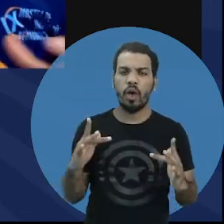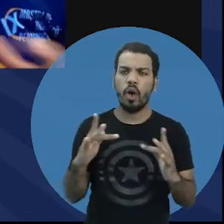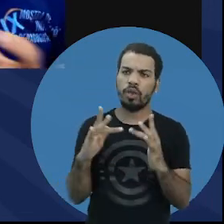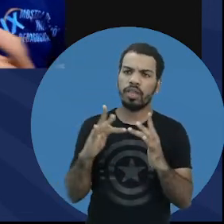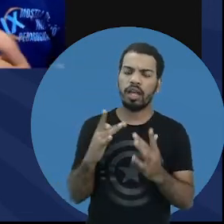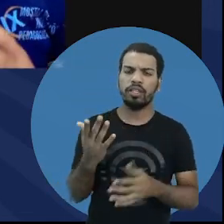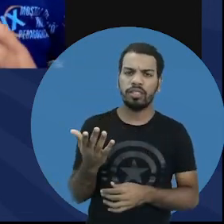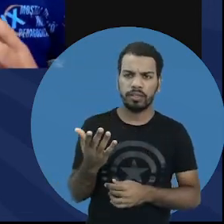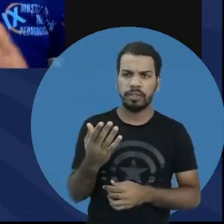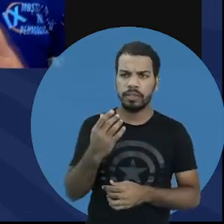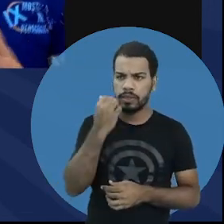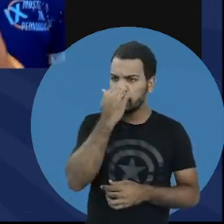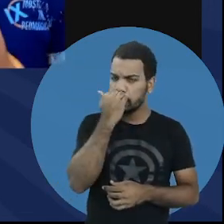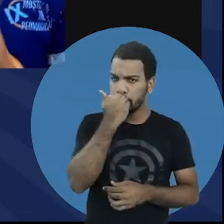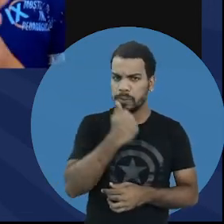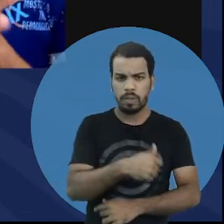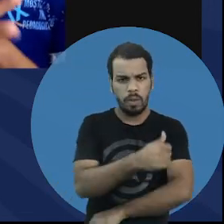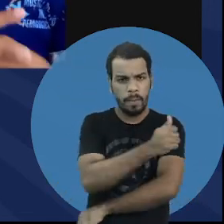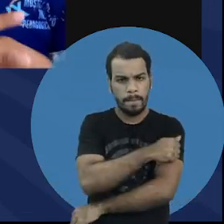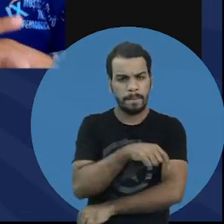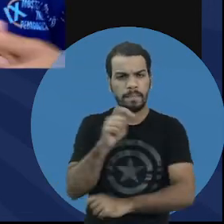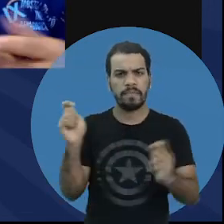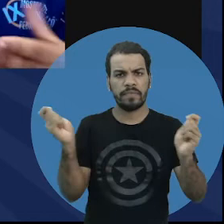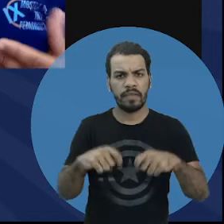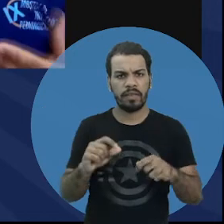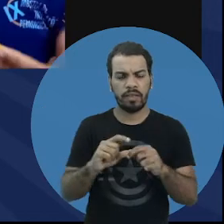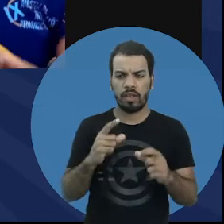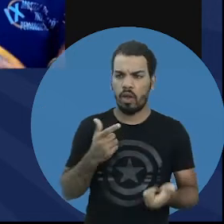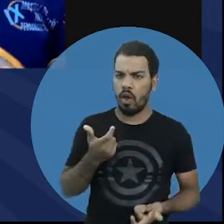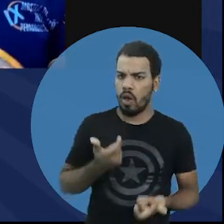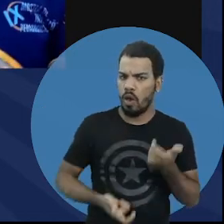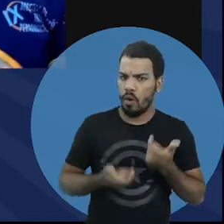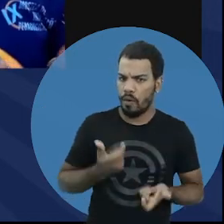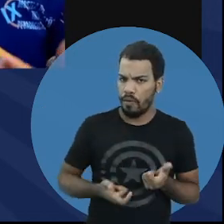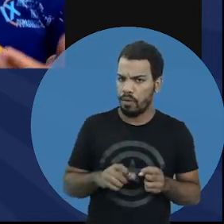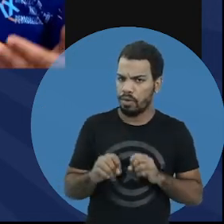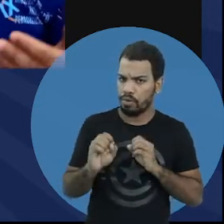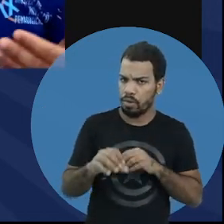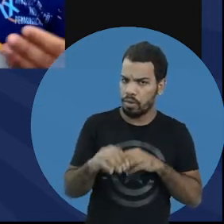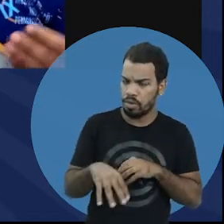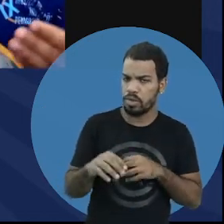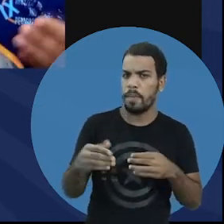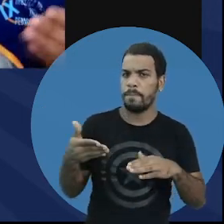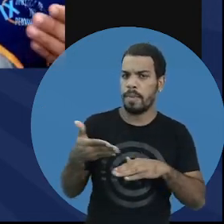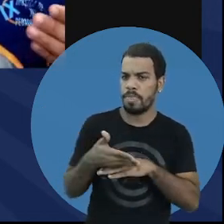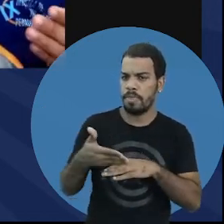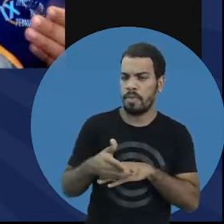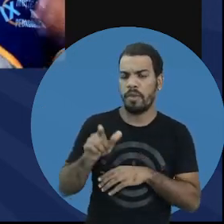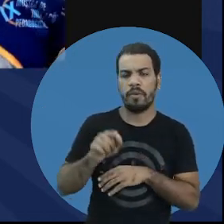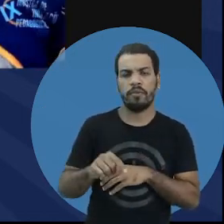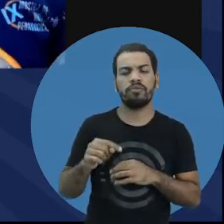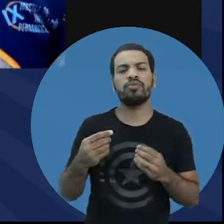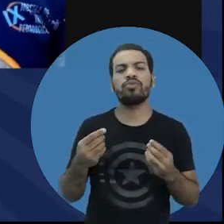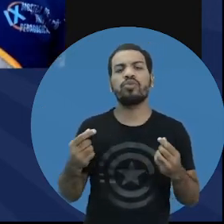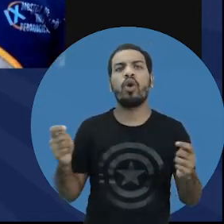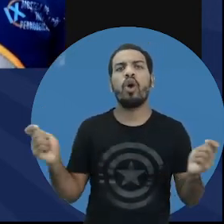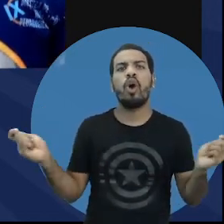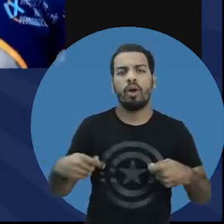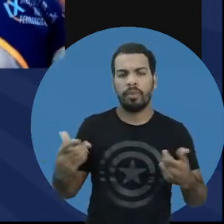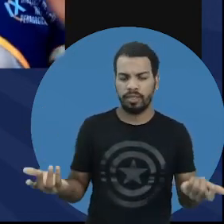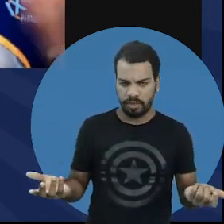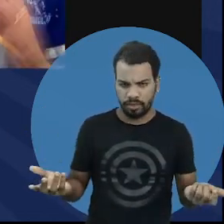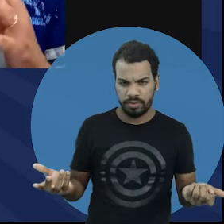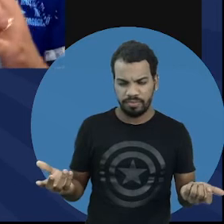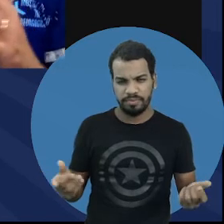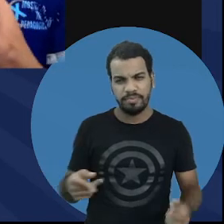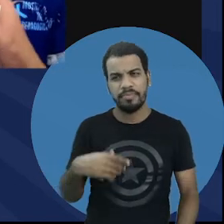contato que os seus estudantes podem ter com a robótica educacional, participando de competições.